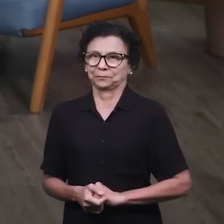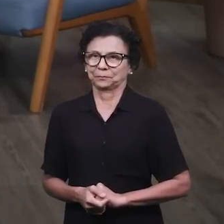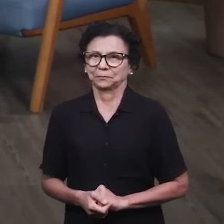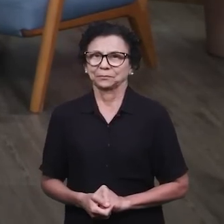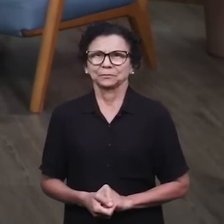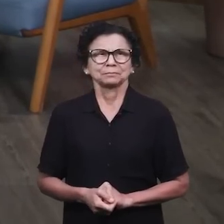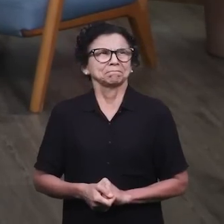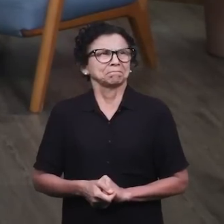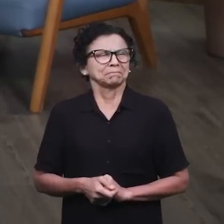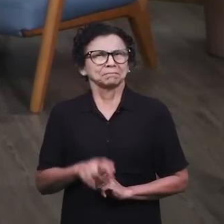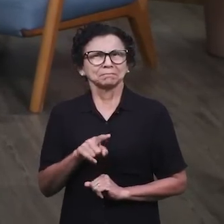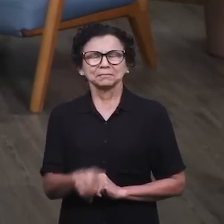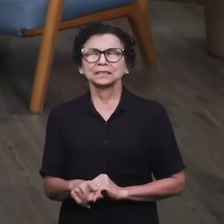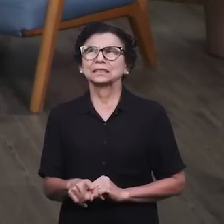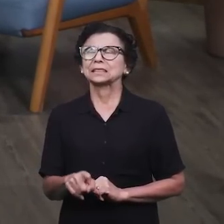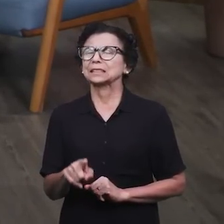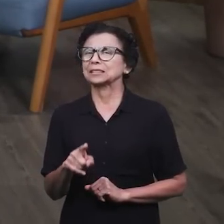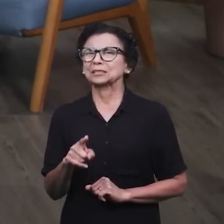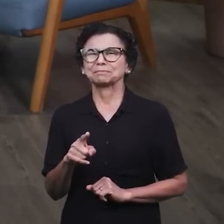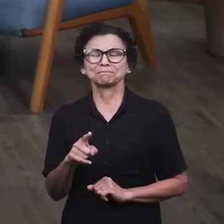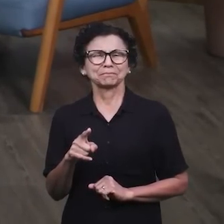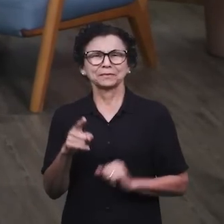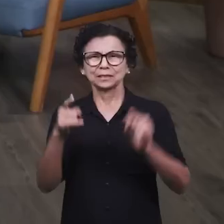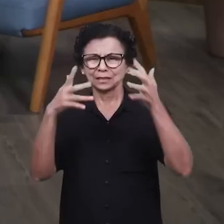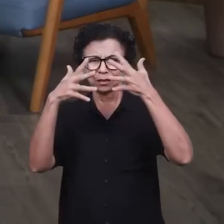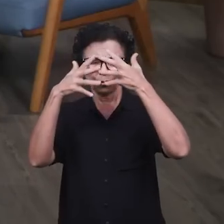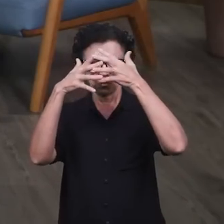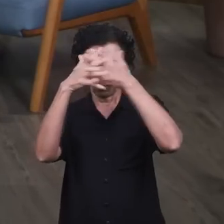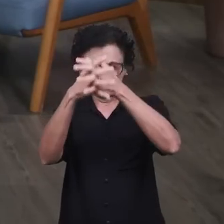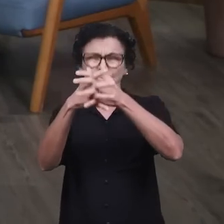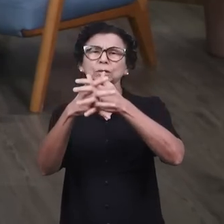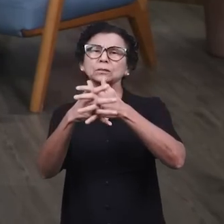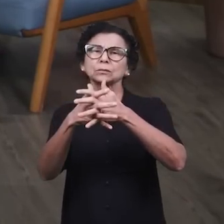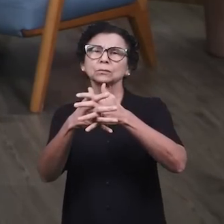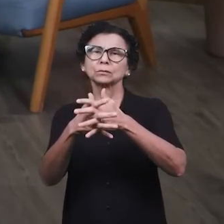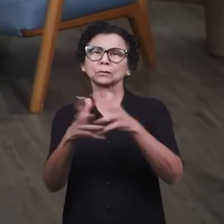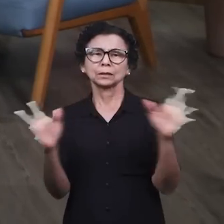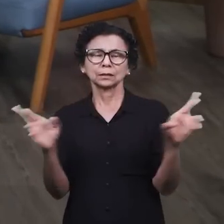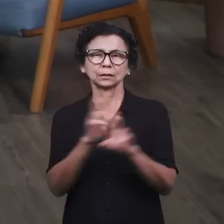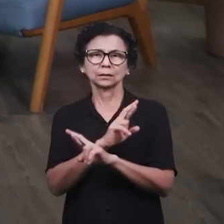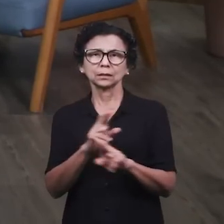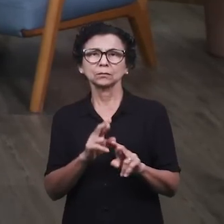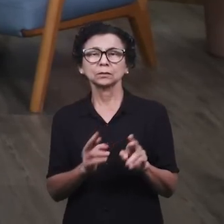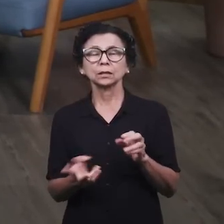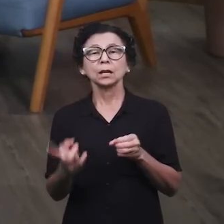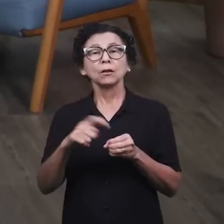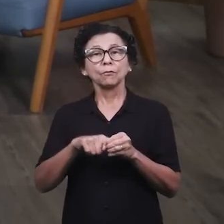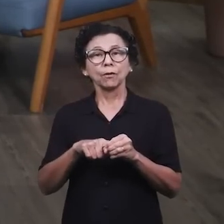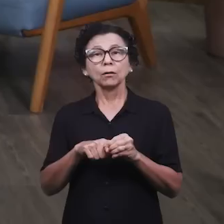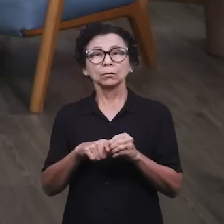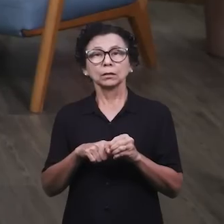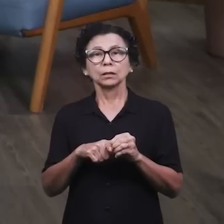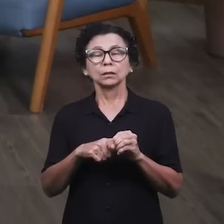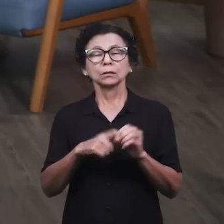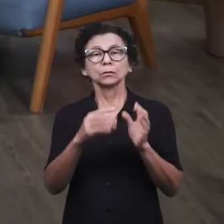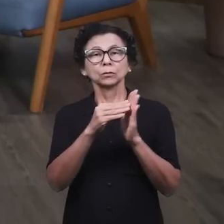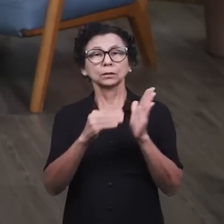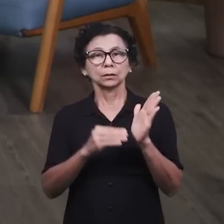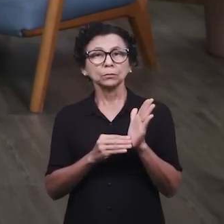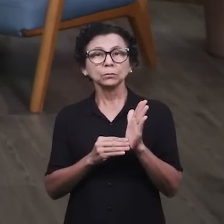diversos canais, porque nós estamos também na TV, né, através da Rede TV. Você que está assistindo,